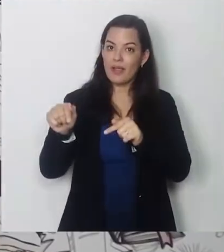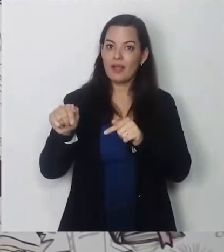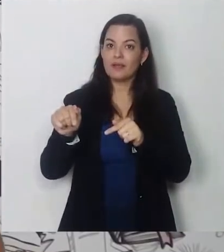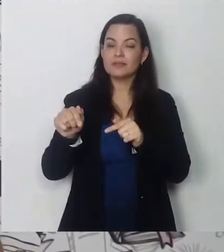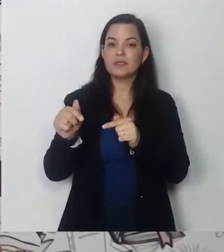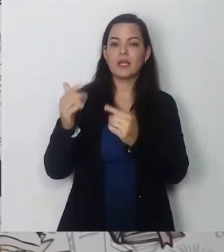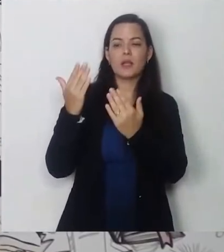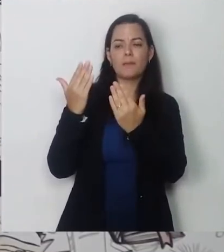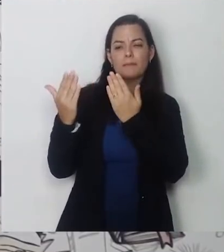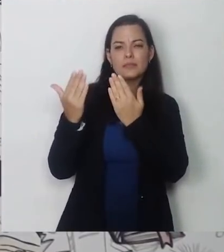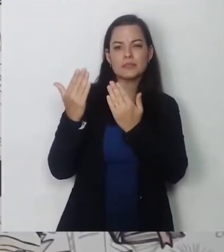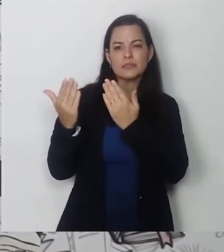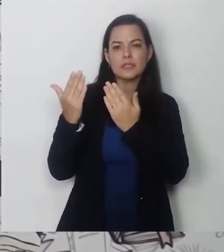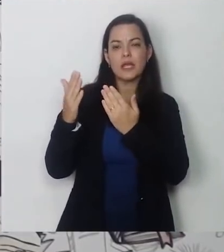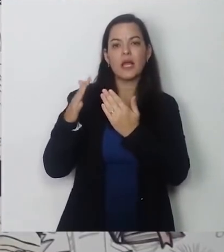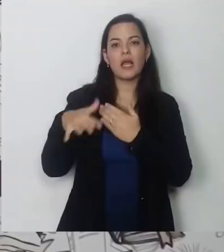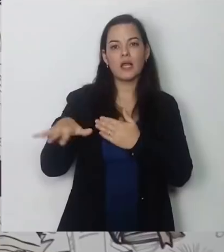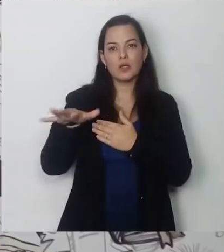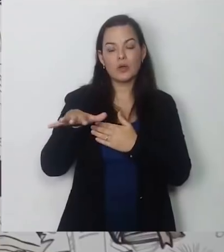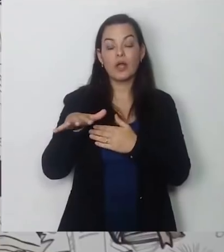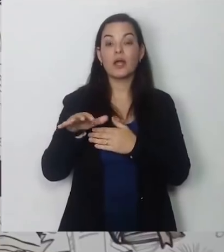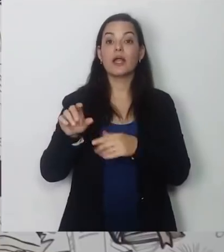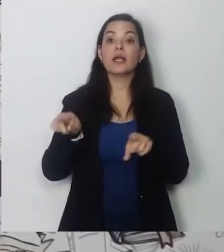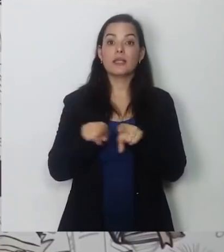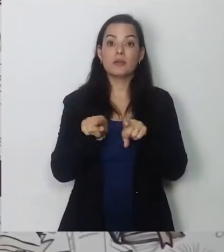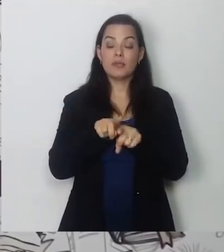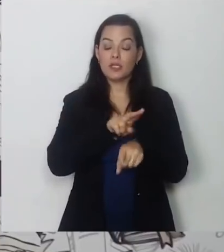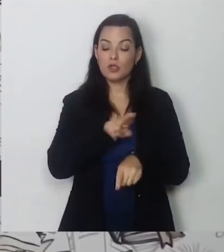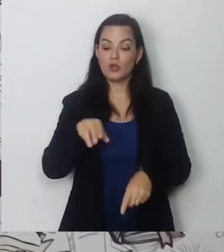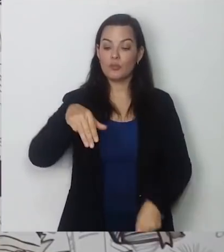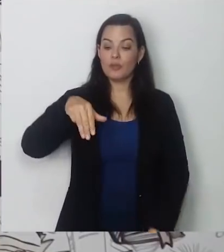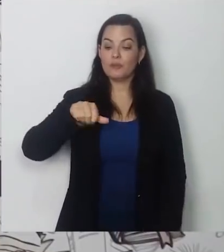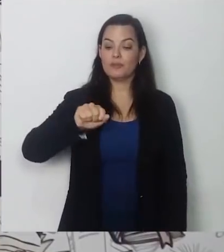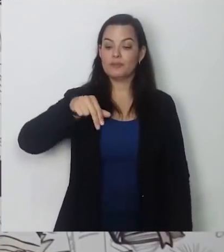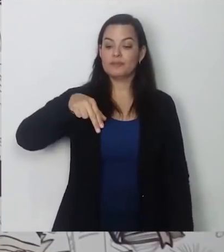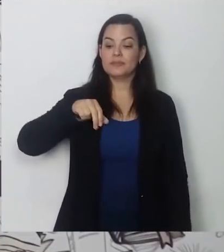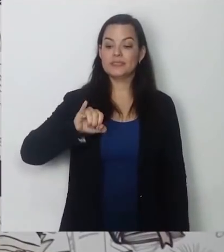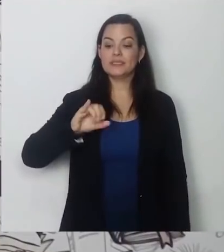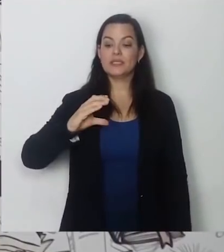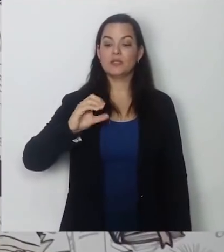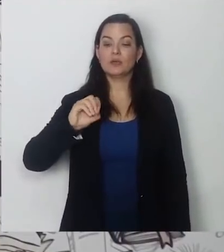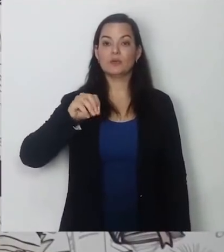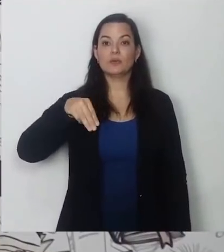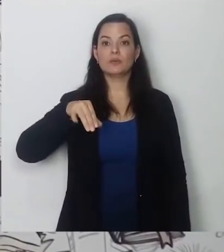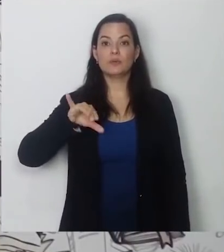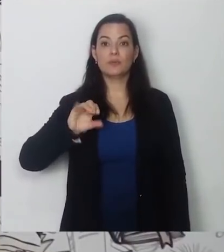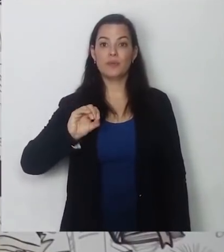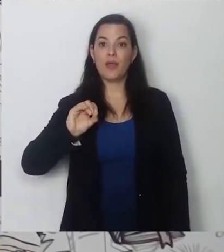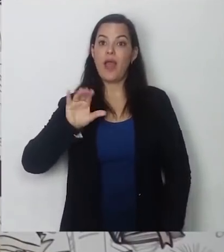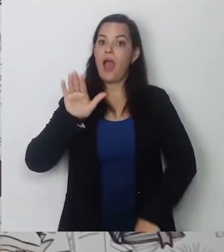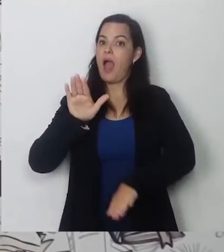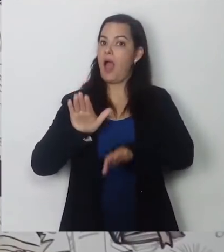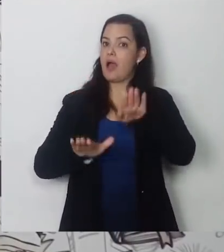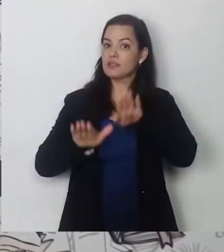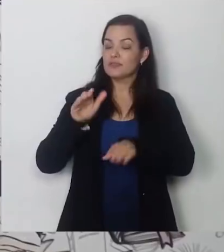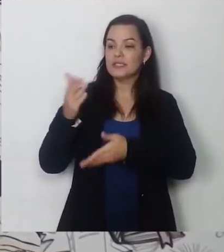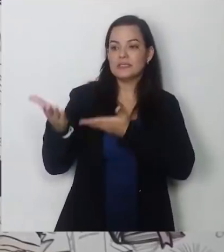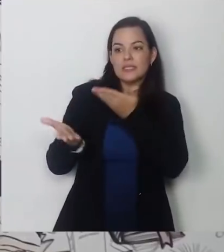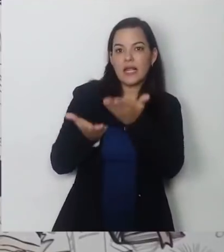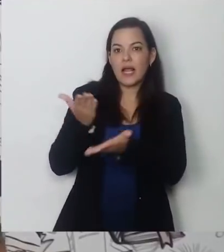manicômios, nem sempre eles davam o tratamento adequado para os seus pacientes.